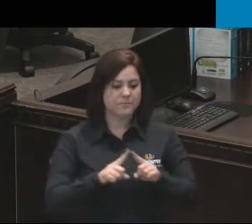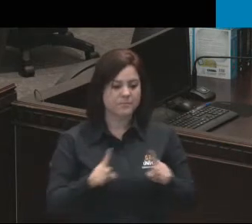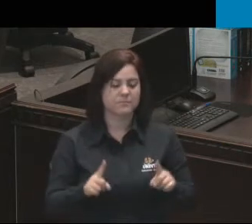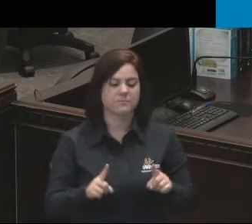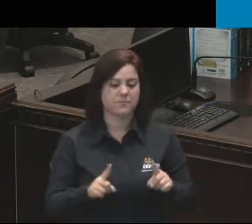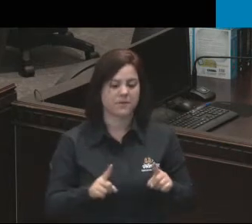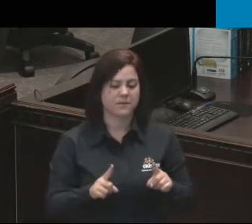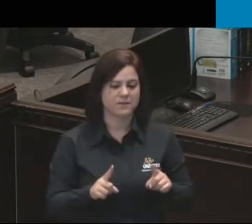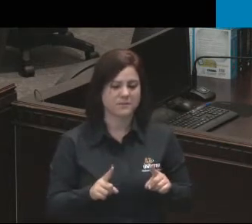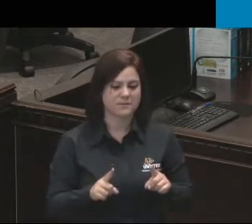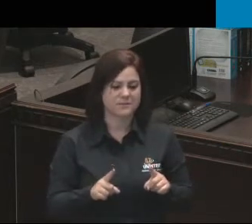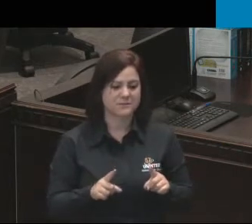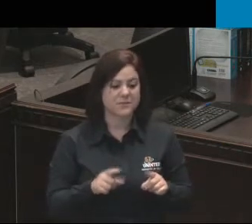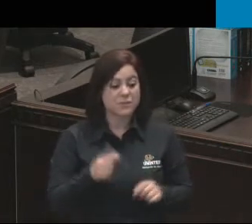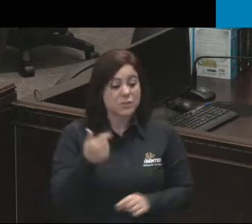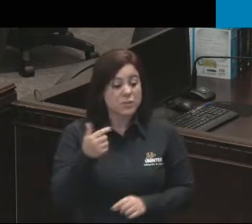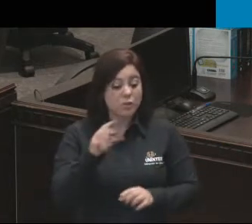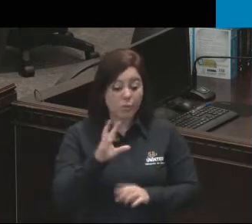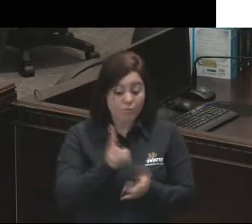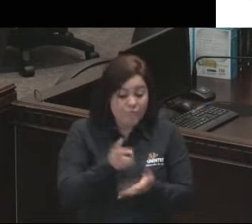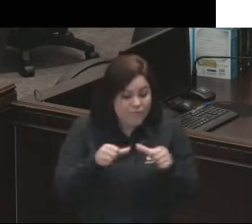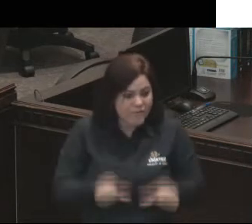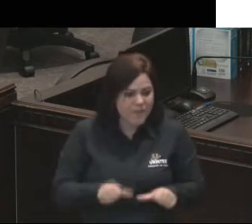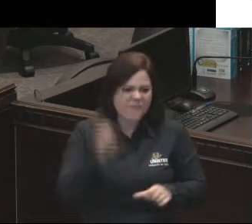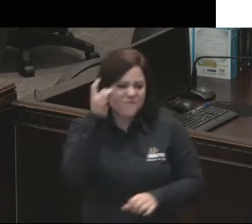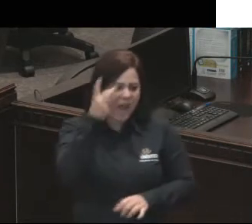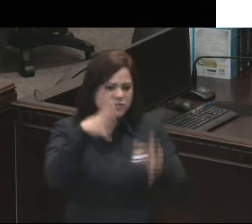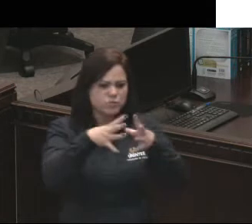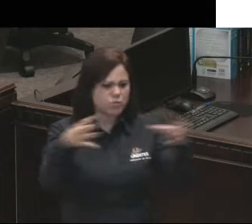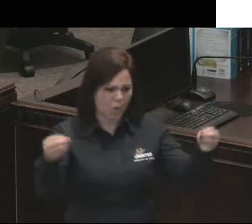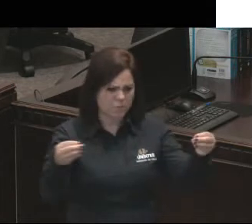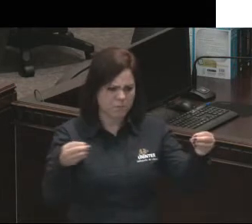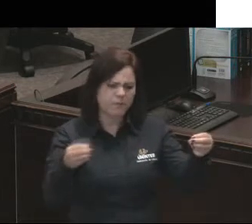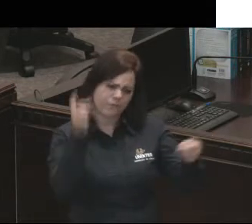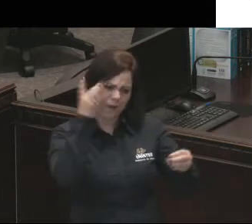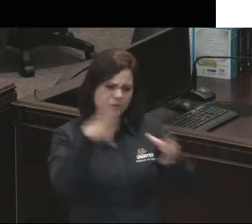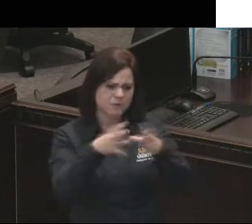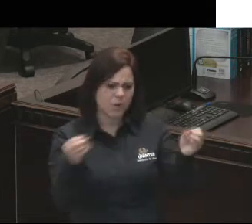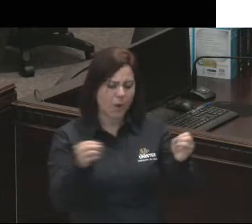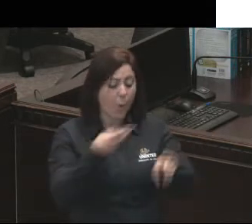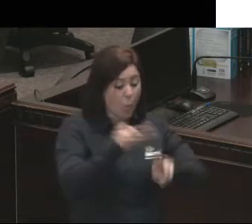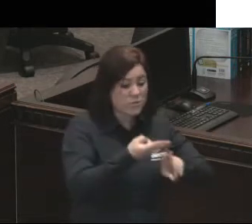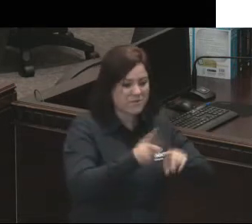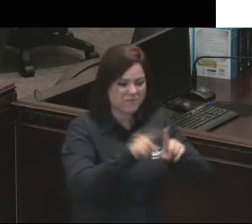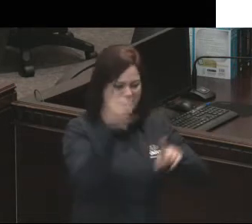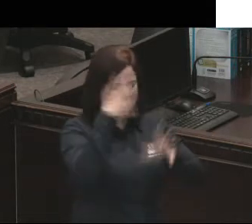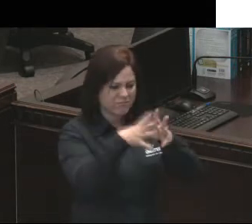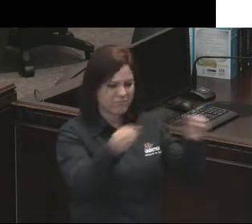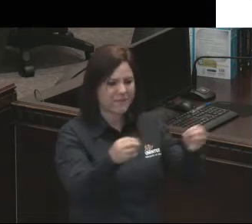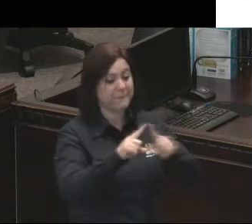tão, digamos, persistentes ambientalmente. Mas eles causam, né, mortes por